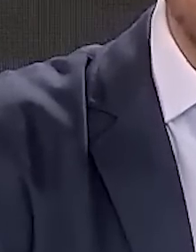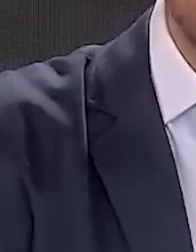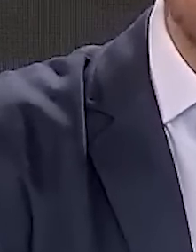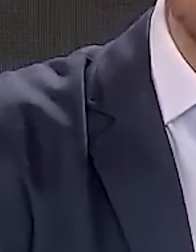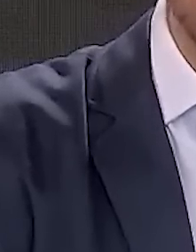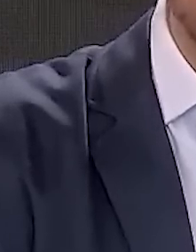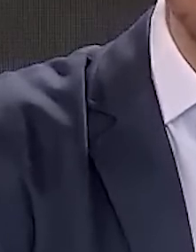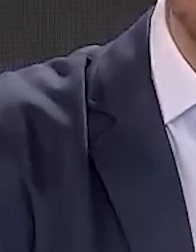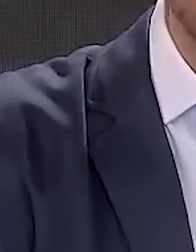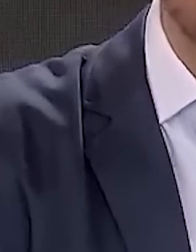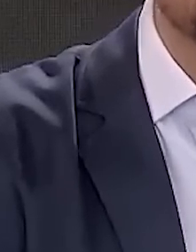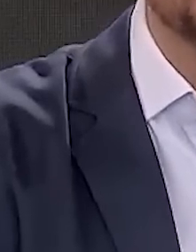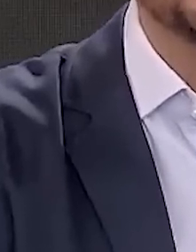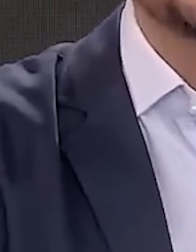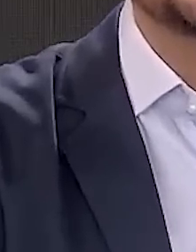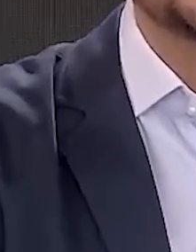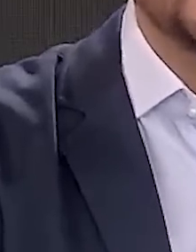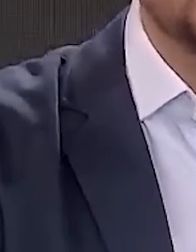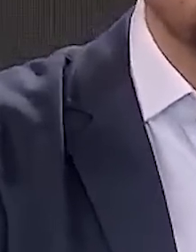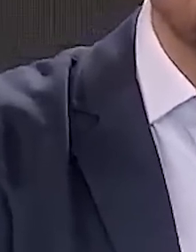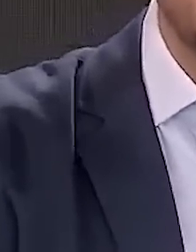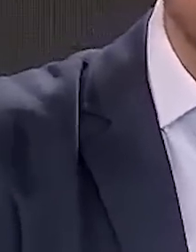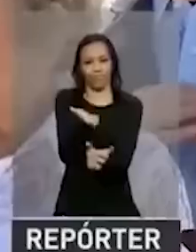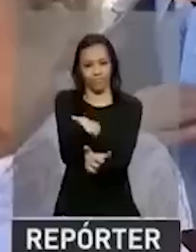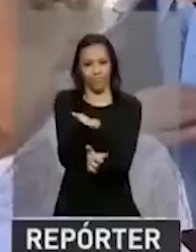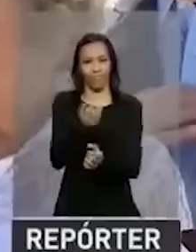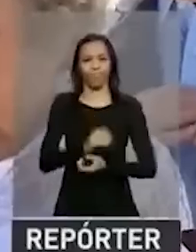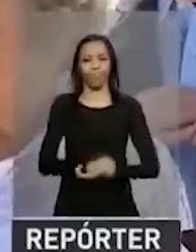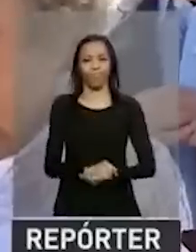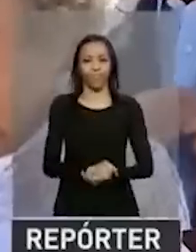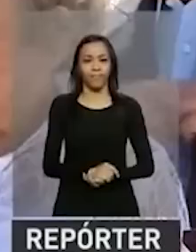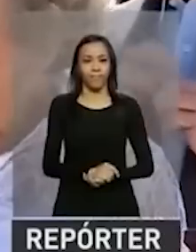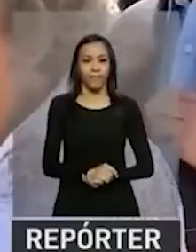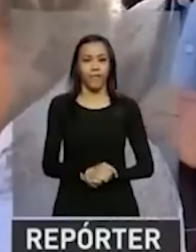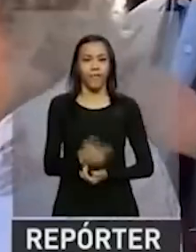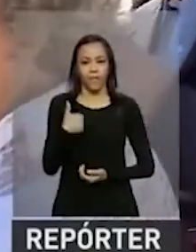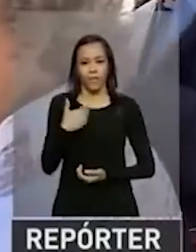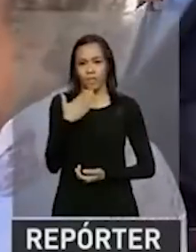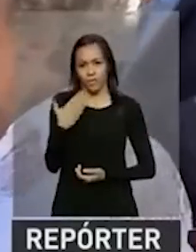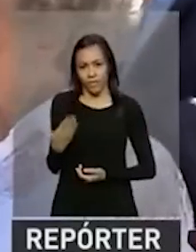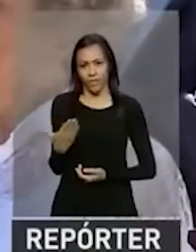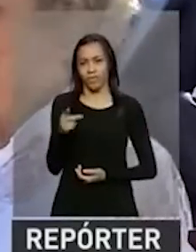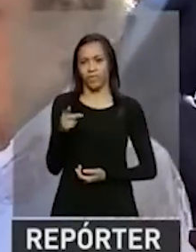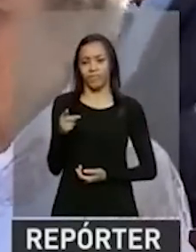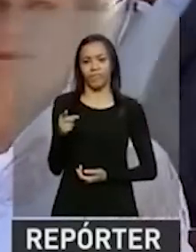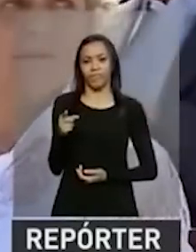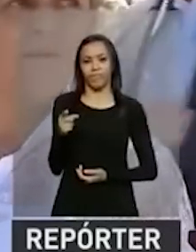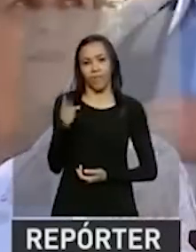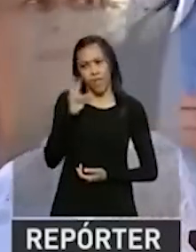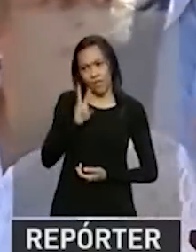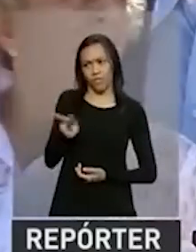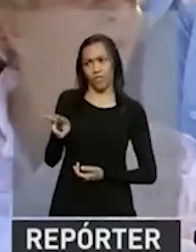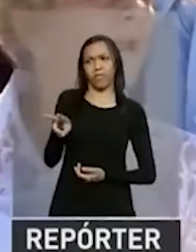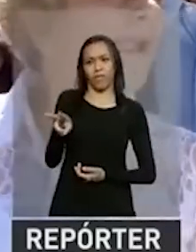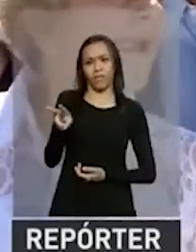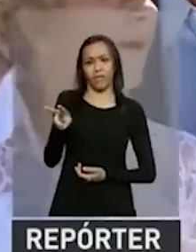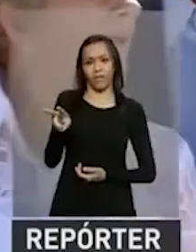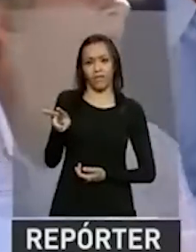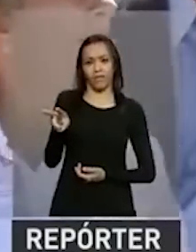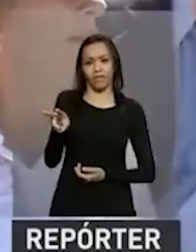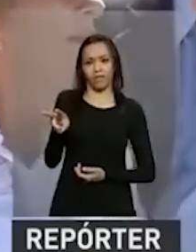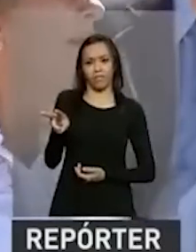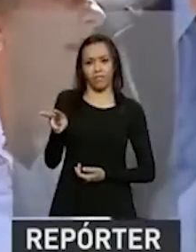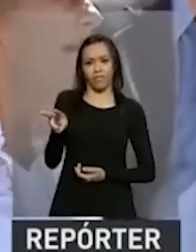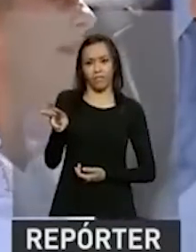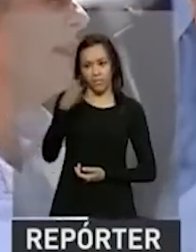Rousseff gerenciando Um capital inicial de 100 Bilhões de Dólares o Brasil durante o governo dela apresentou seis